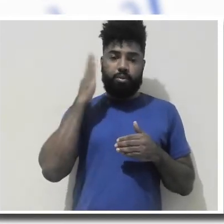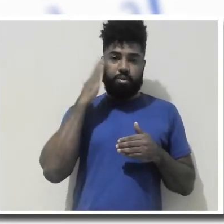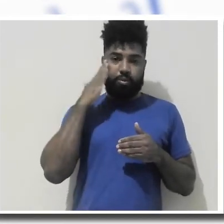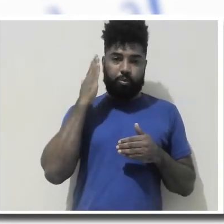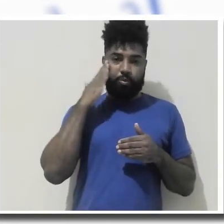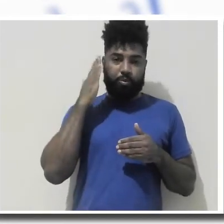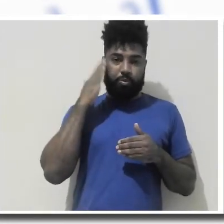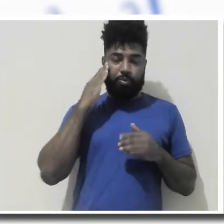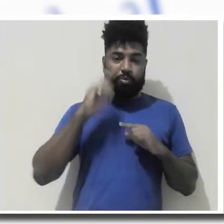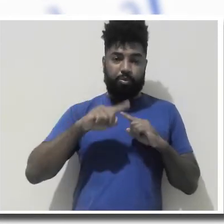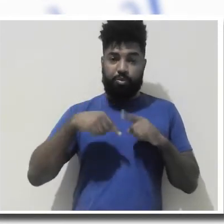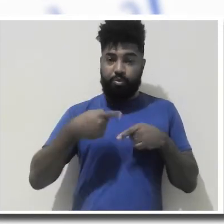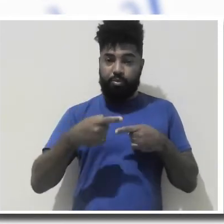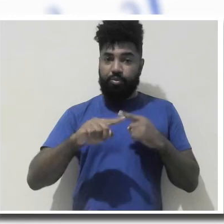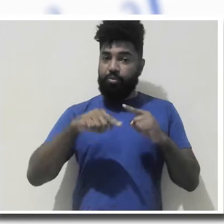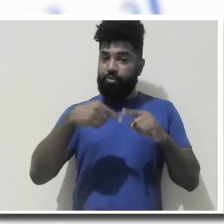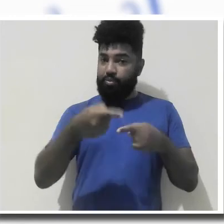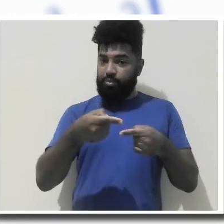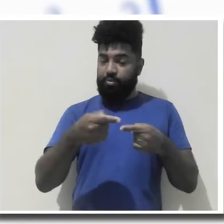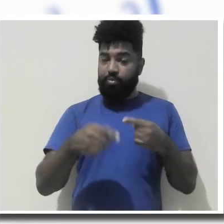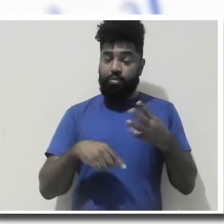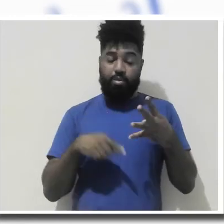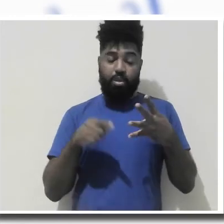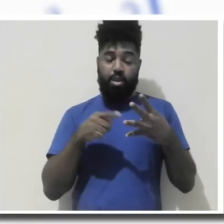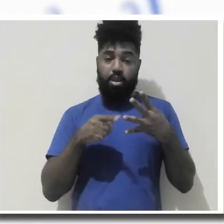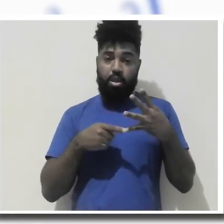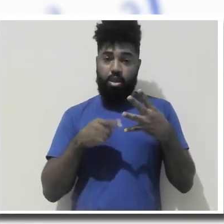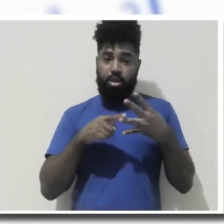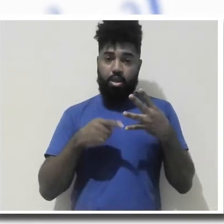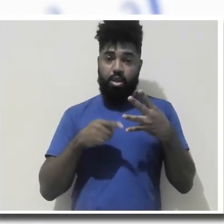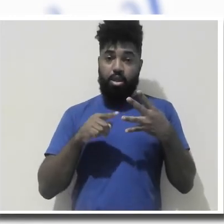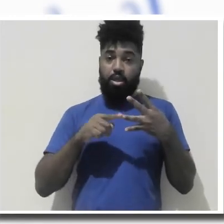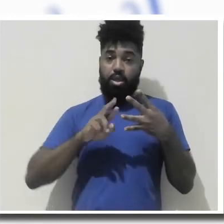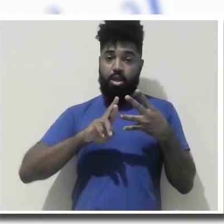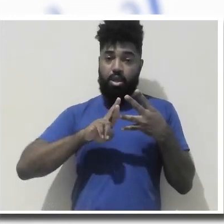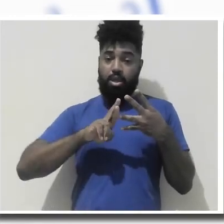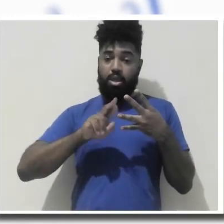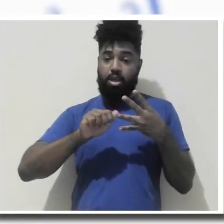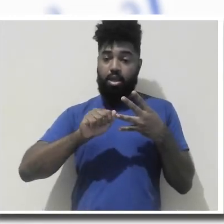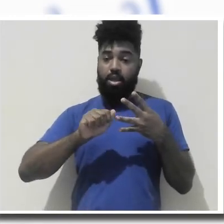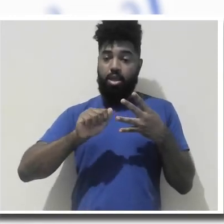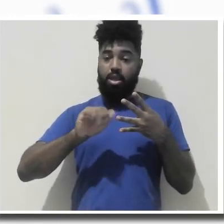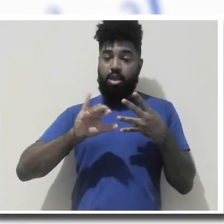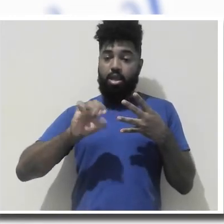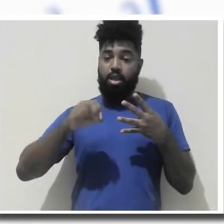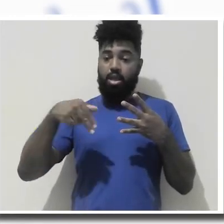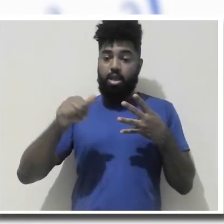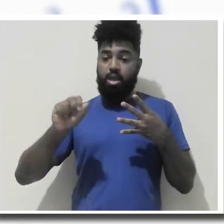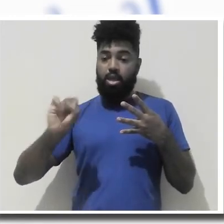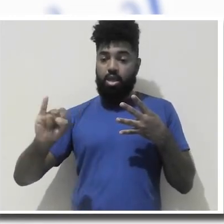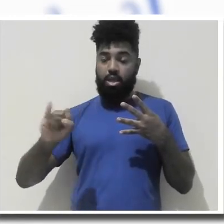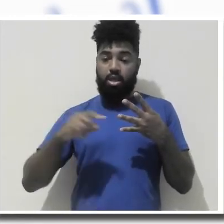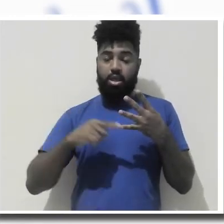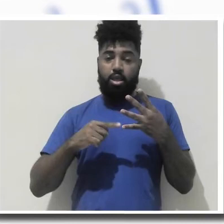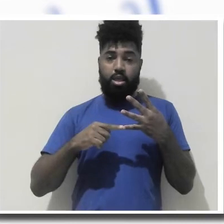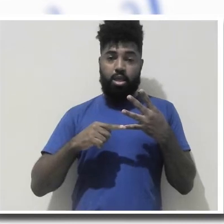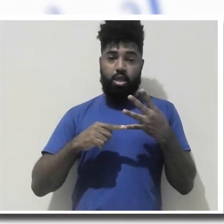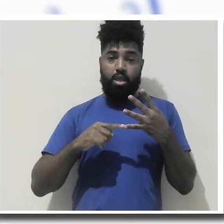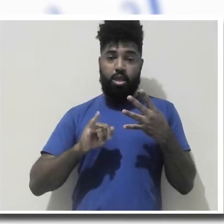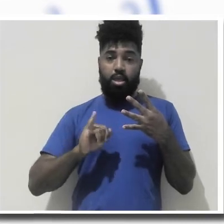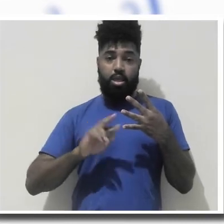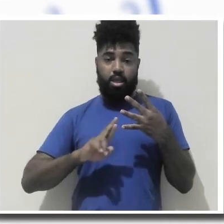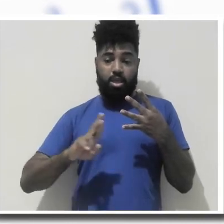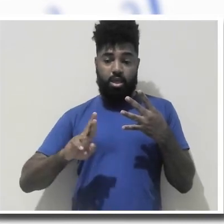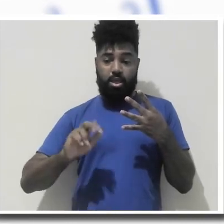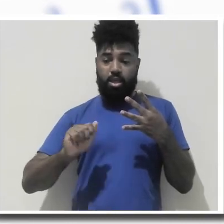após o outro, no conjunto dos racionais e dos irracionais não conseguimos responder. Pois eu